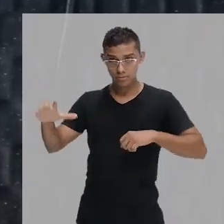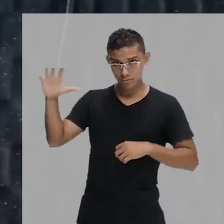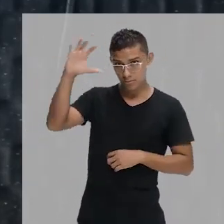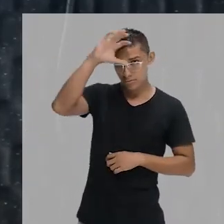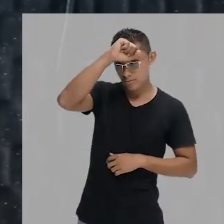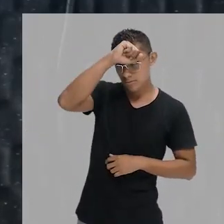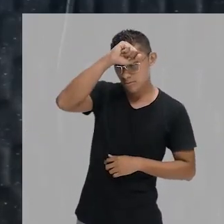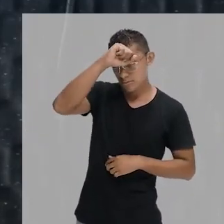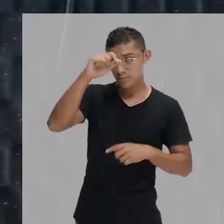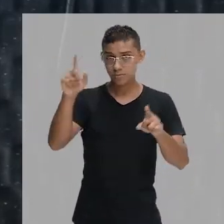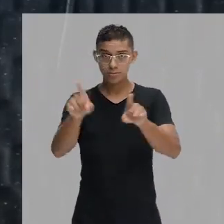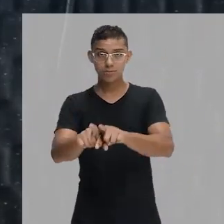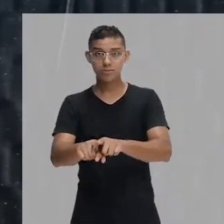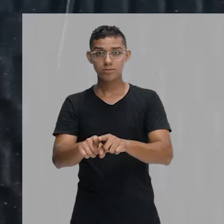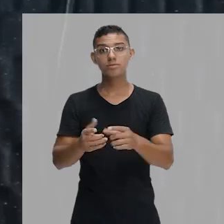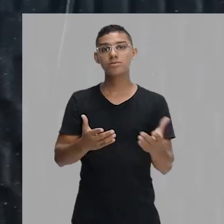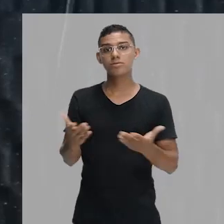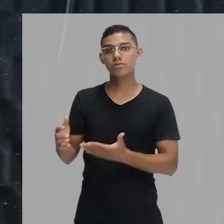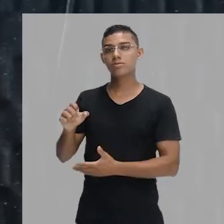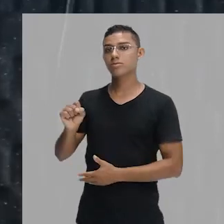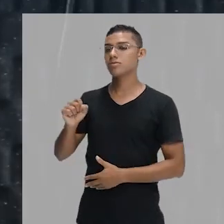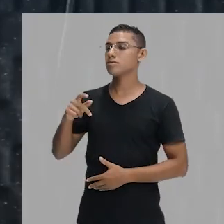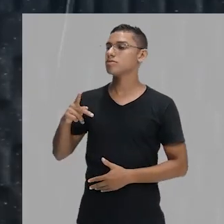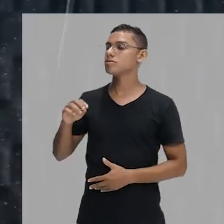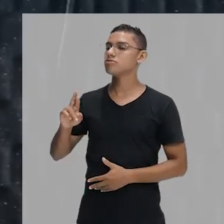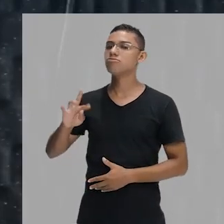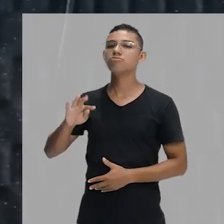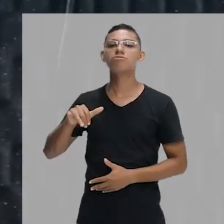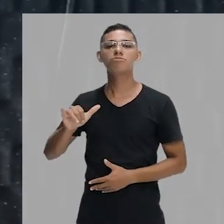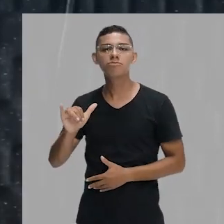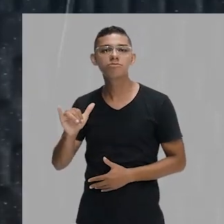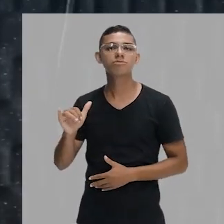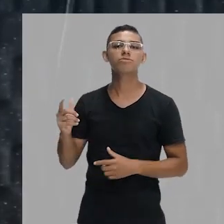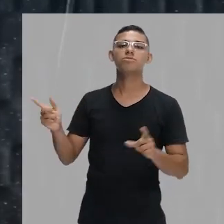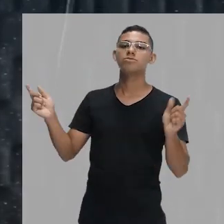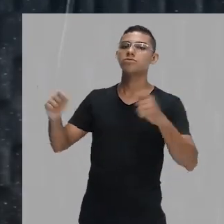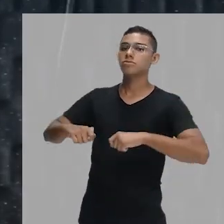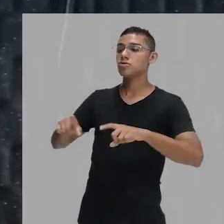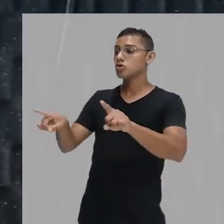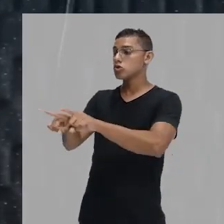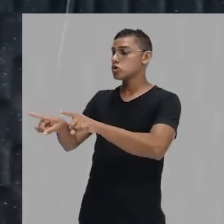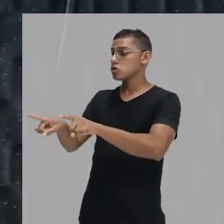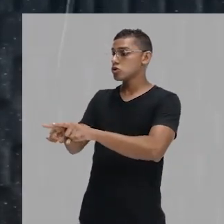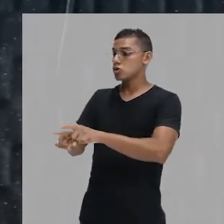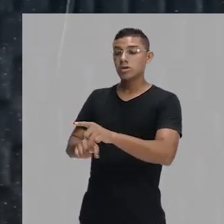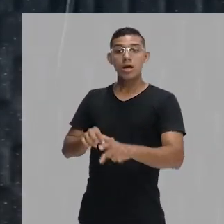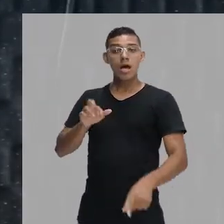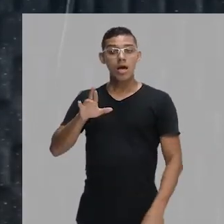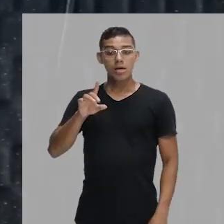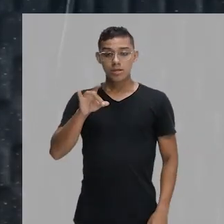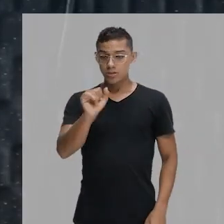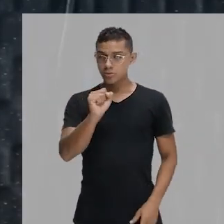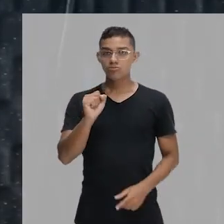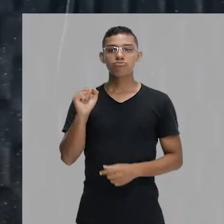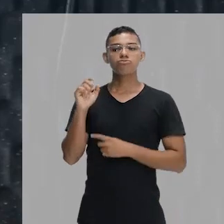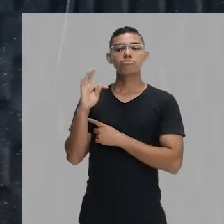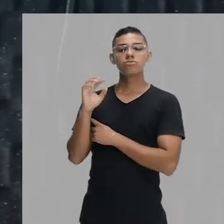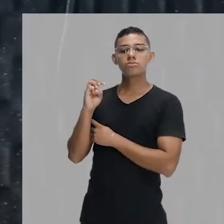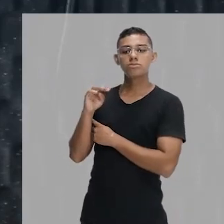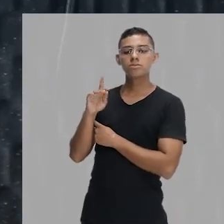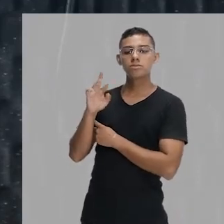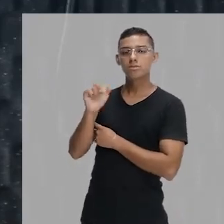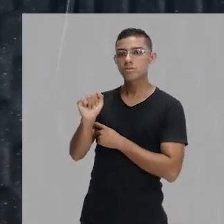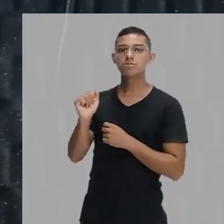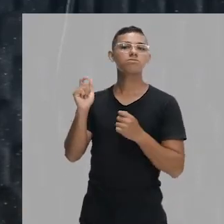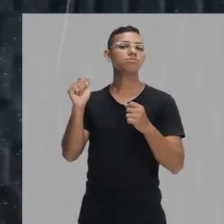Também nos encontre no Spotify e na Rádio Timbira, 1290 MHz, todos os dias, das 16